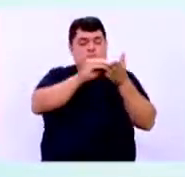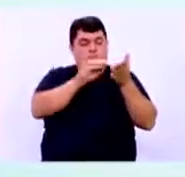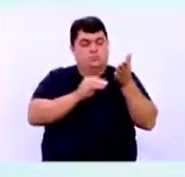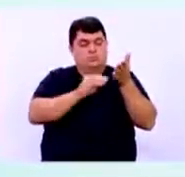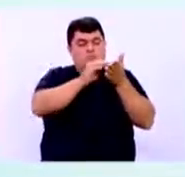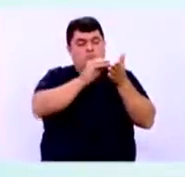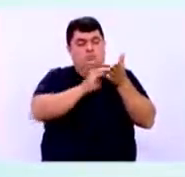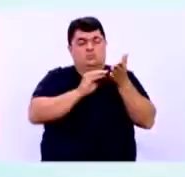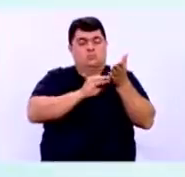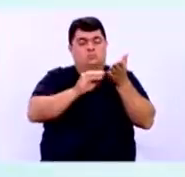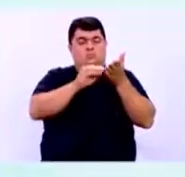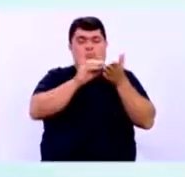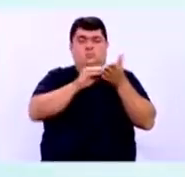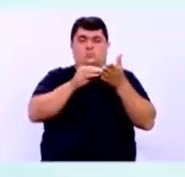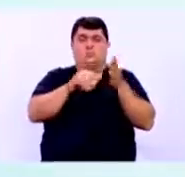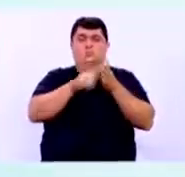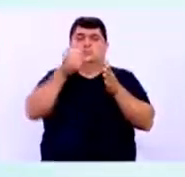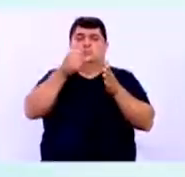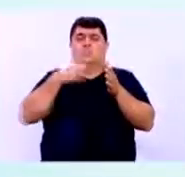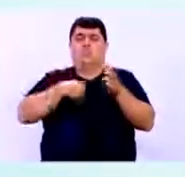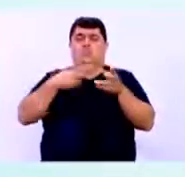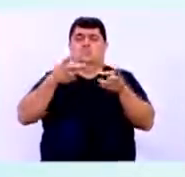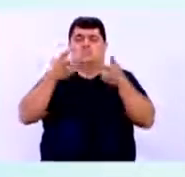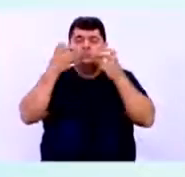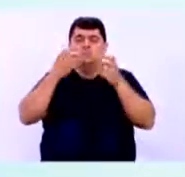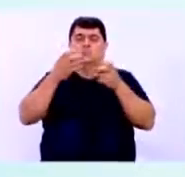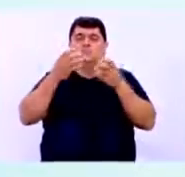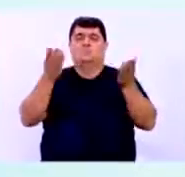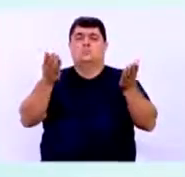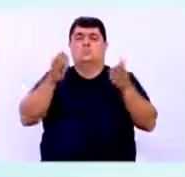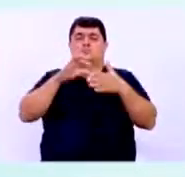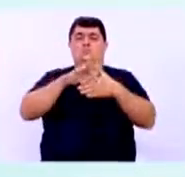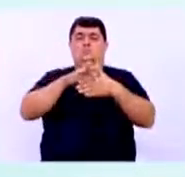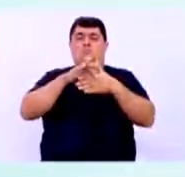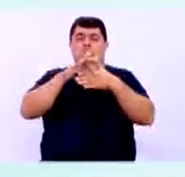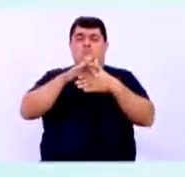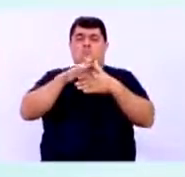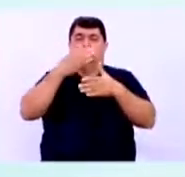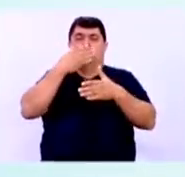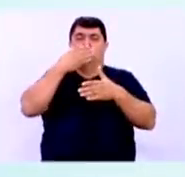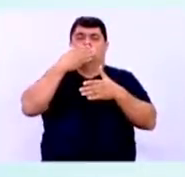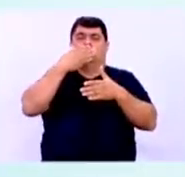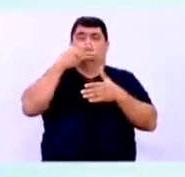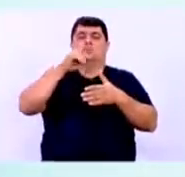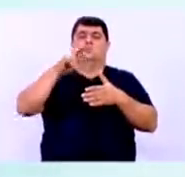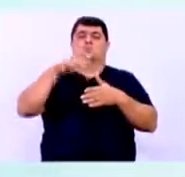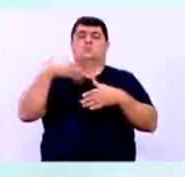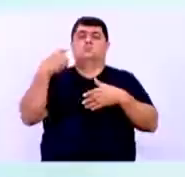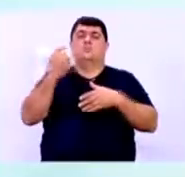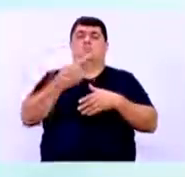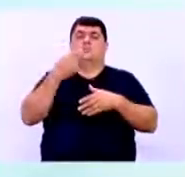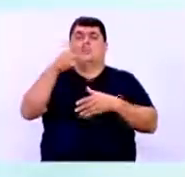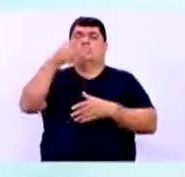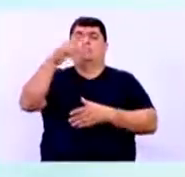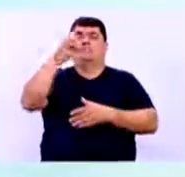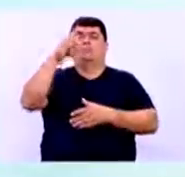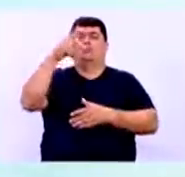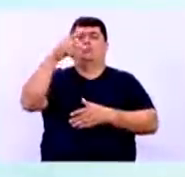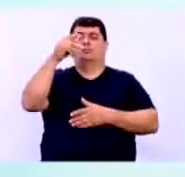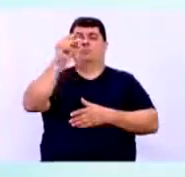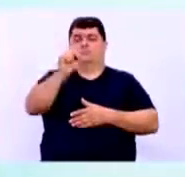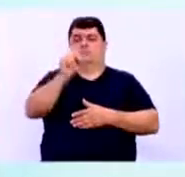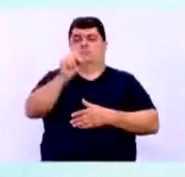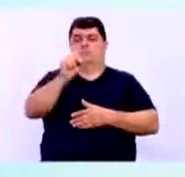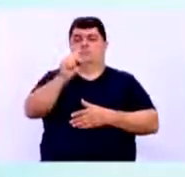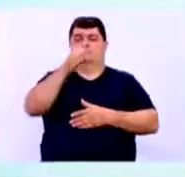primeiro passo é identificar nosso método que utilizaremos. Qual é o método que vamos utilizar? Vai ser PEPS,